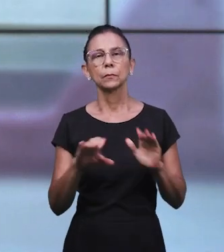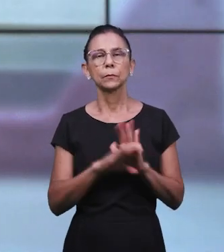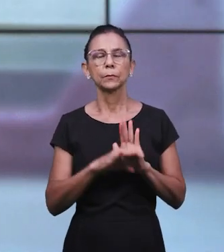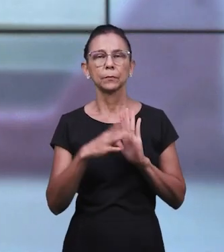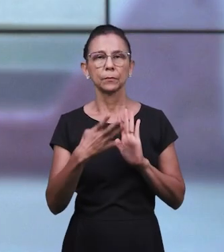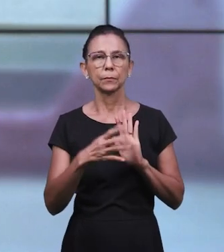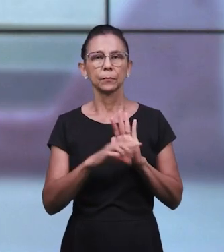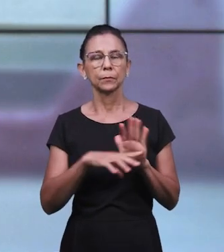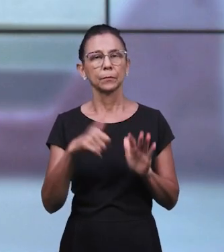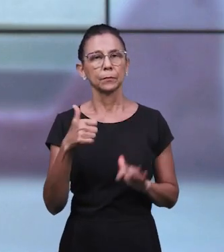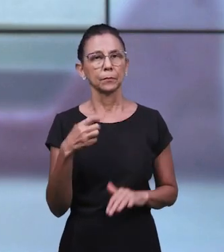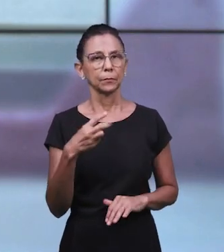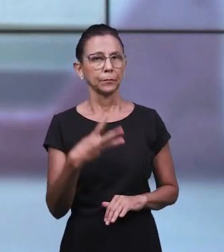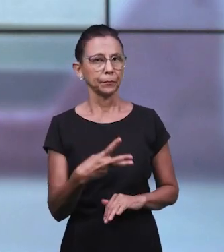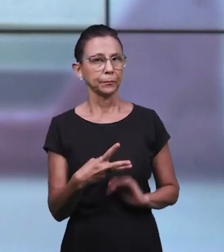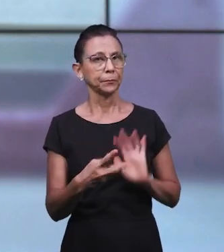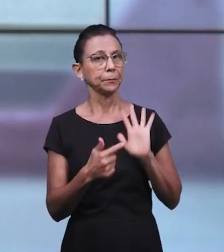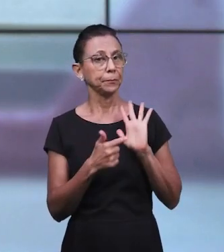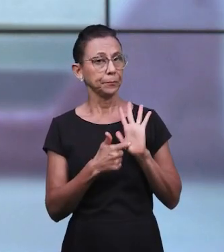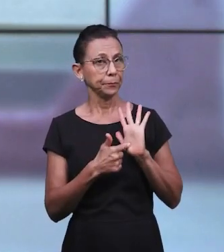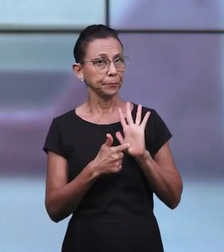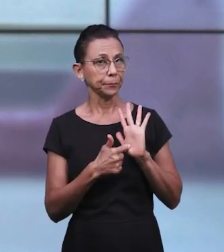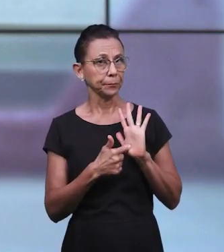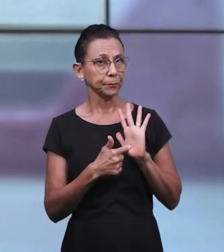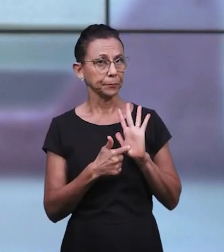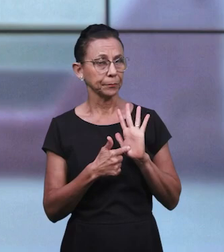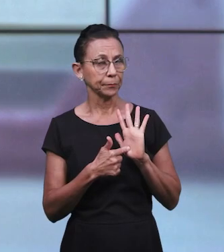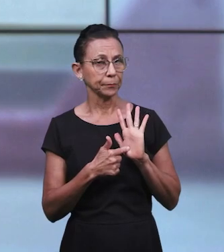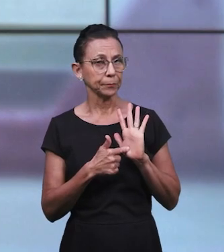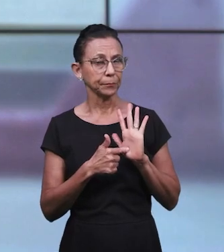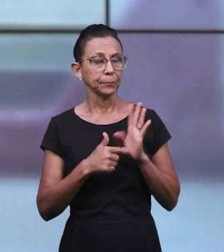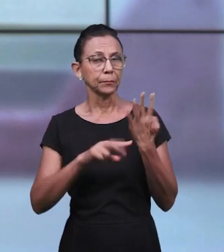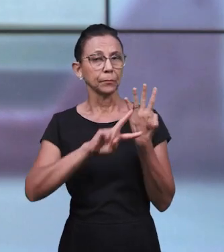versículo 13. Portanto, ele deixa